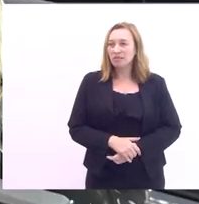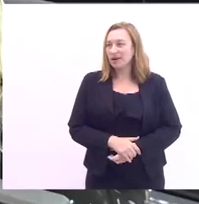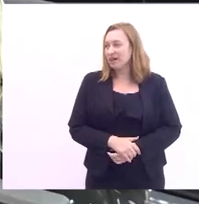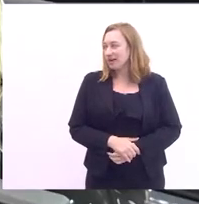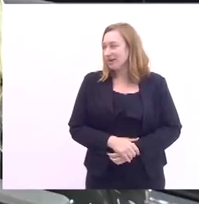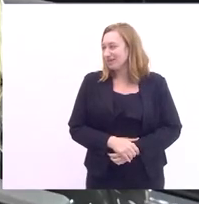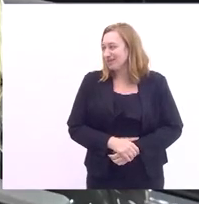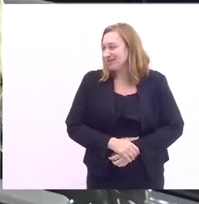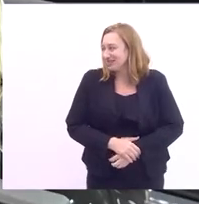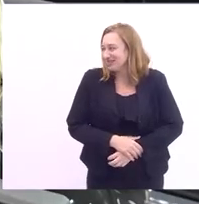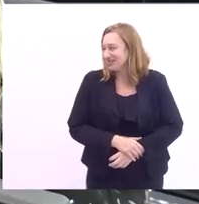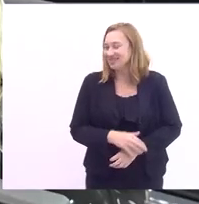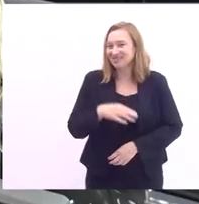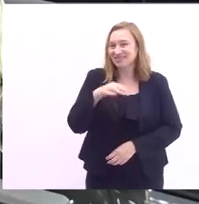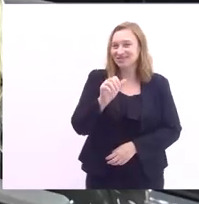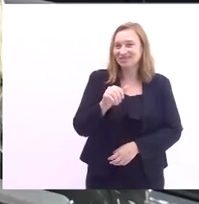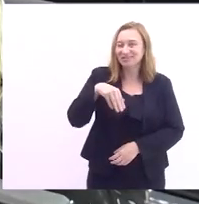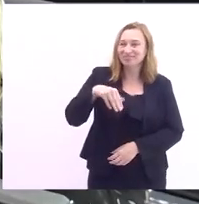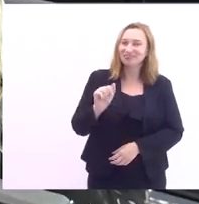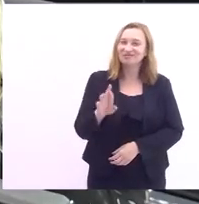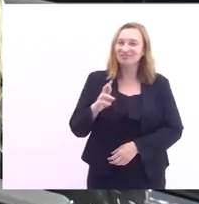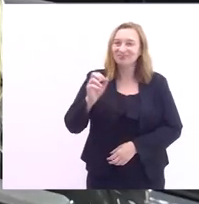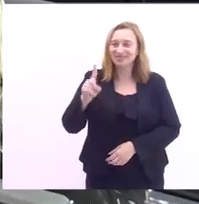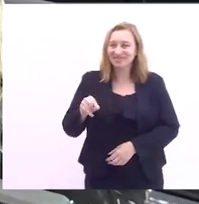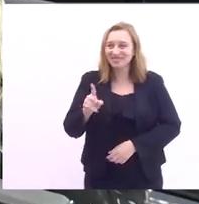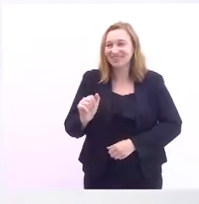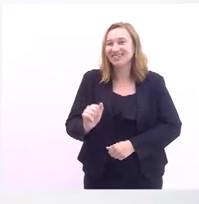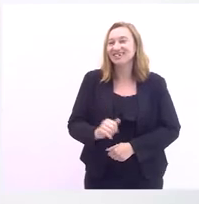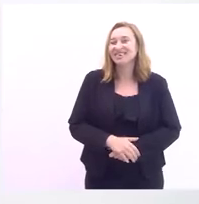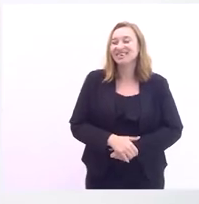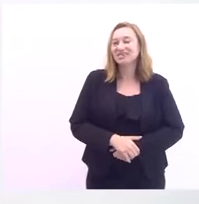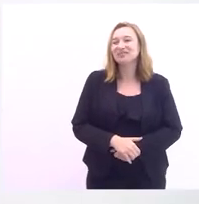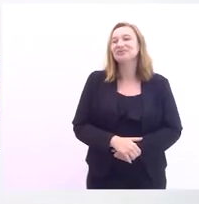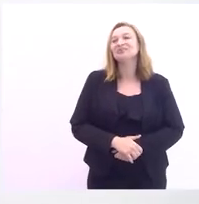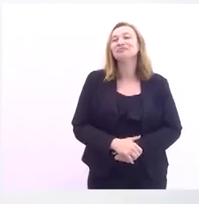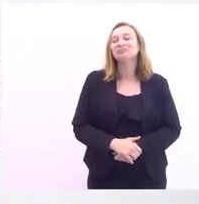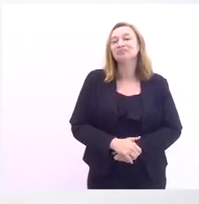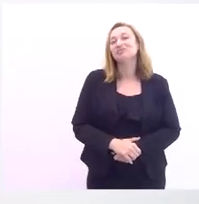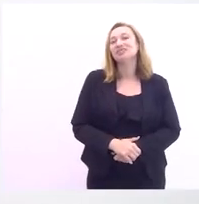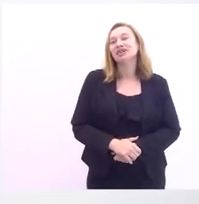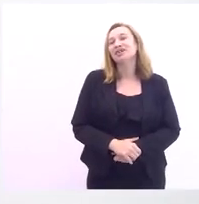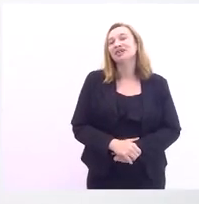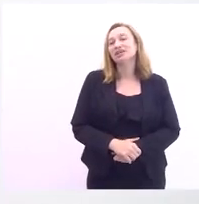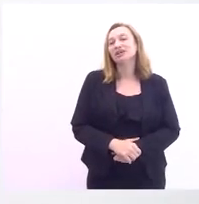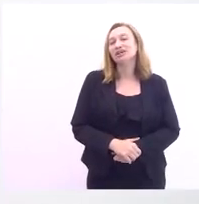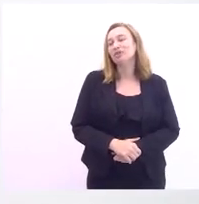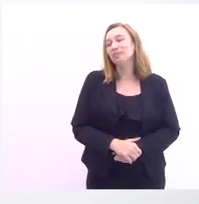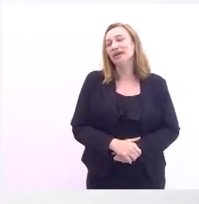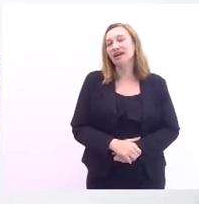Maricá, que, obviamente, também reclama dos serviços e